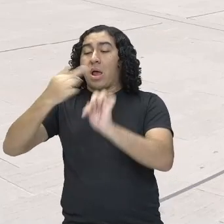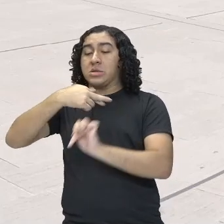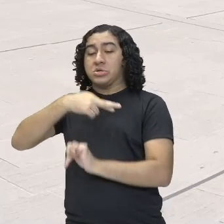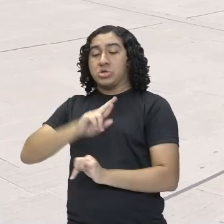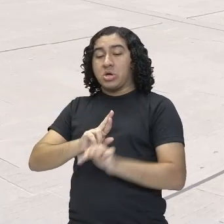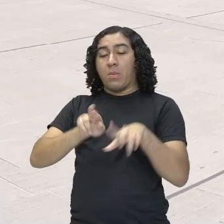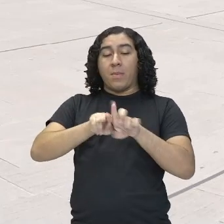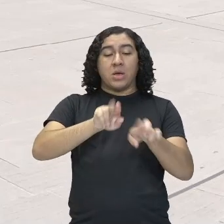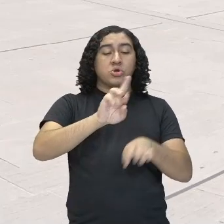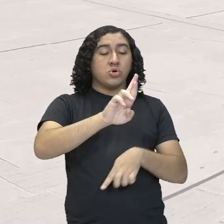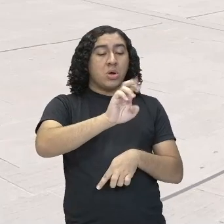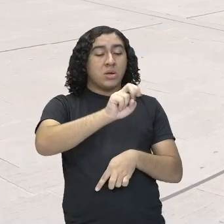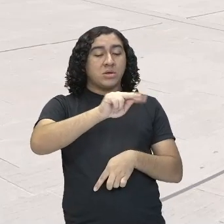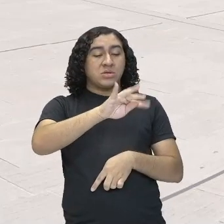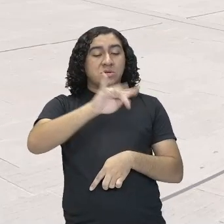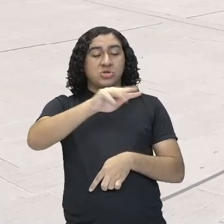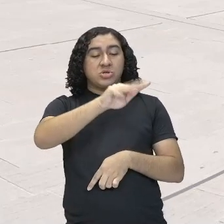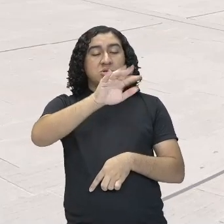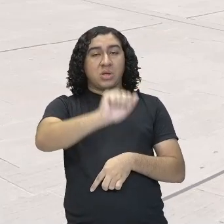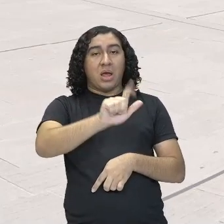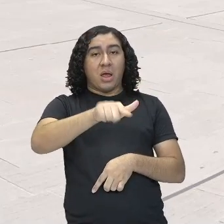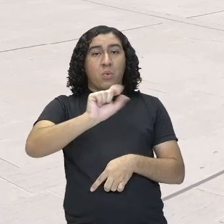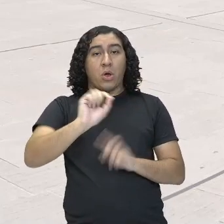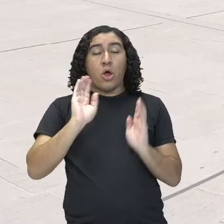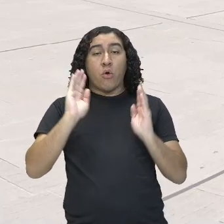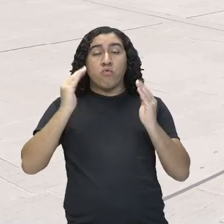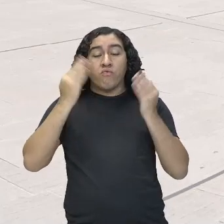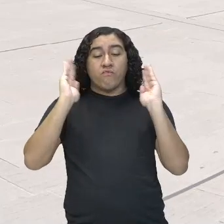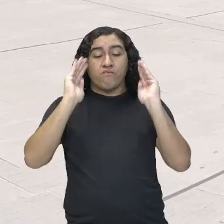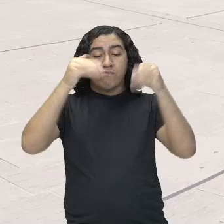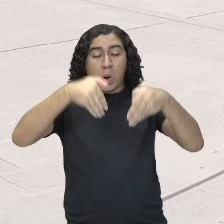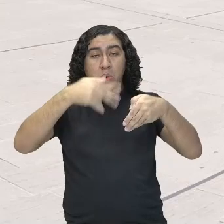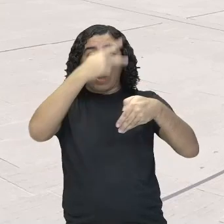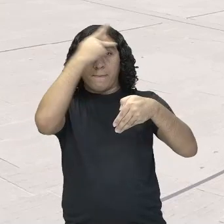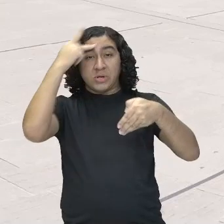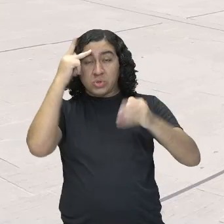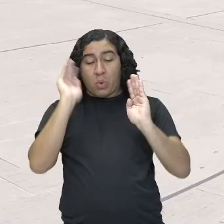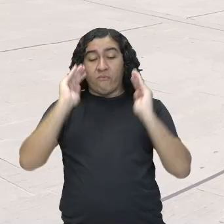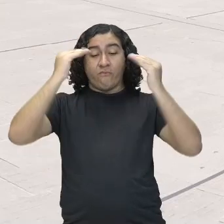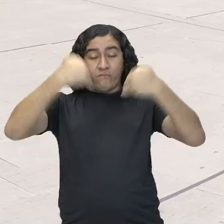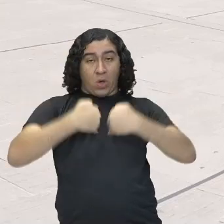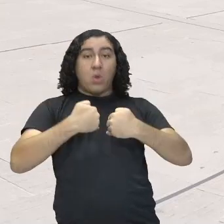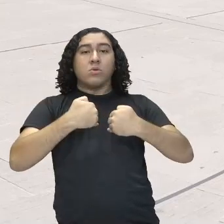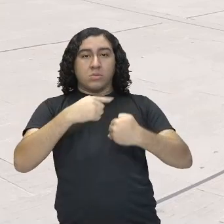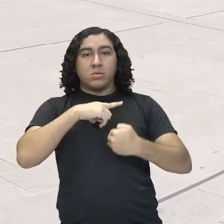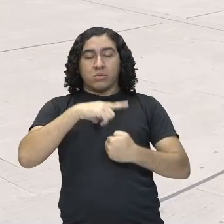renascentista vai valorizar o homem, o ser racional, a racionalidade.